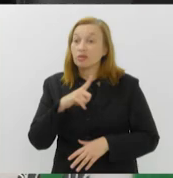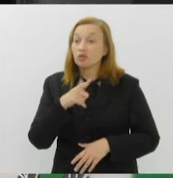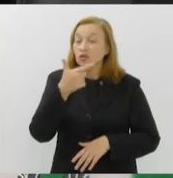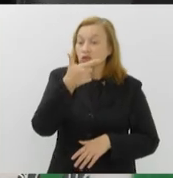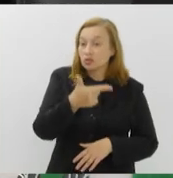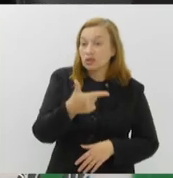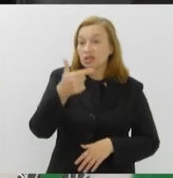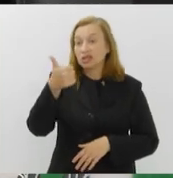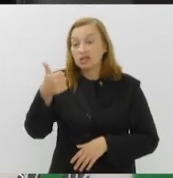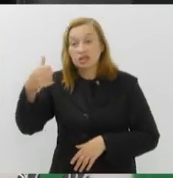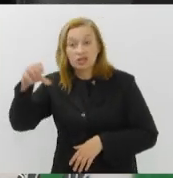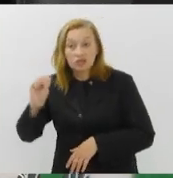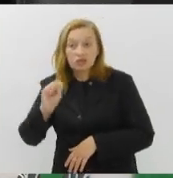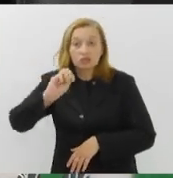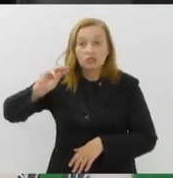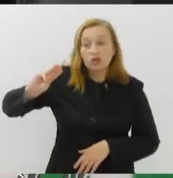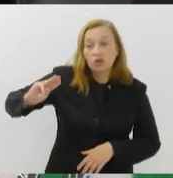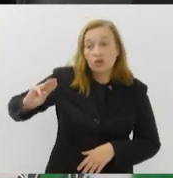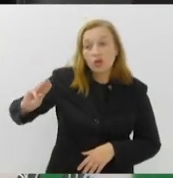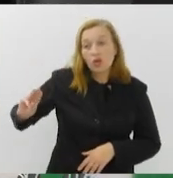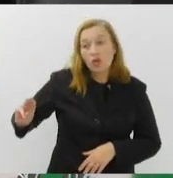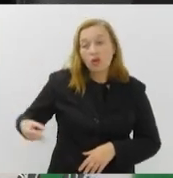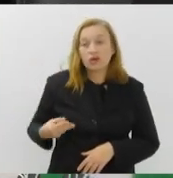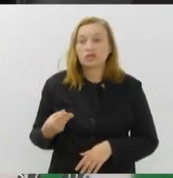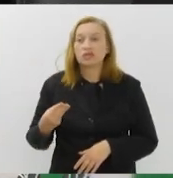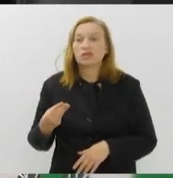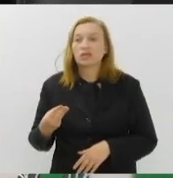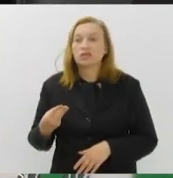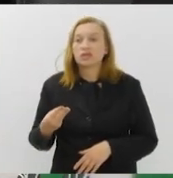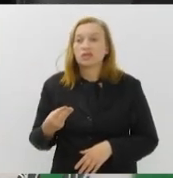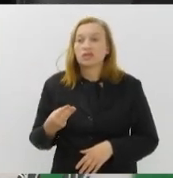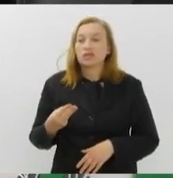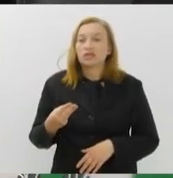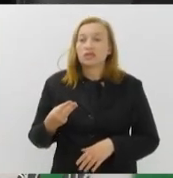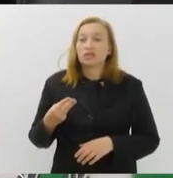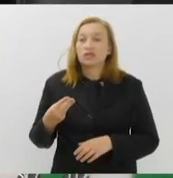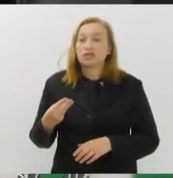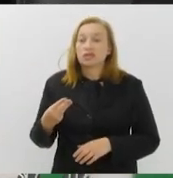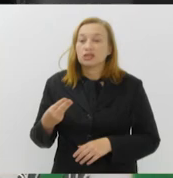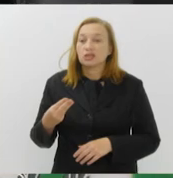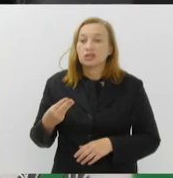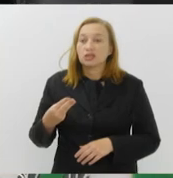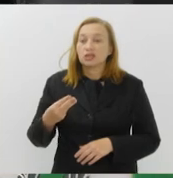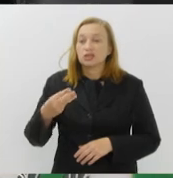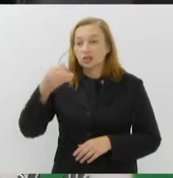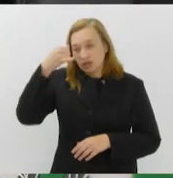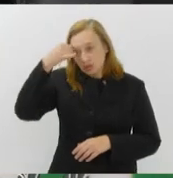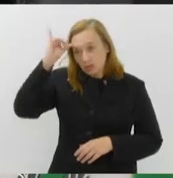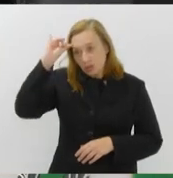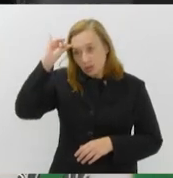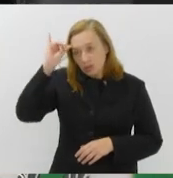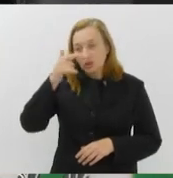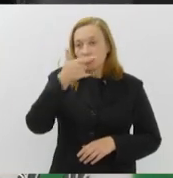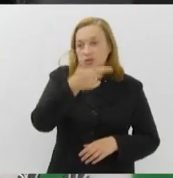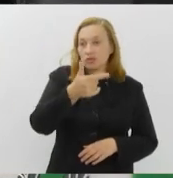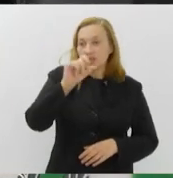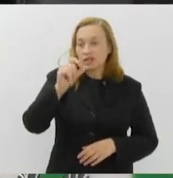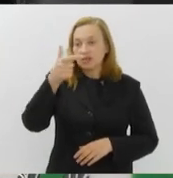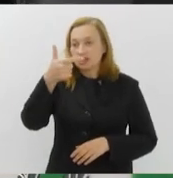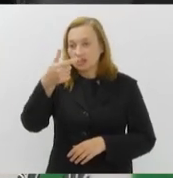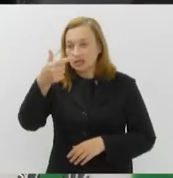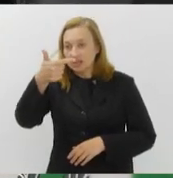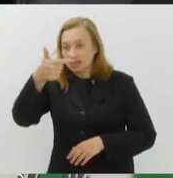218 milhões de cabeças de boi, quando a gente tem cerca de 213 milhões